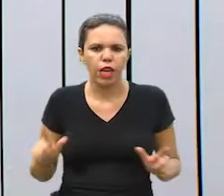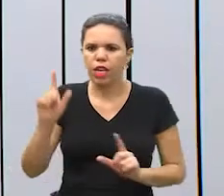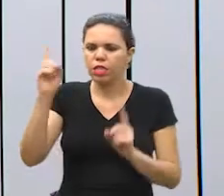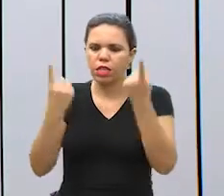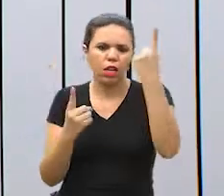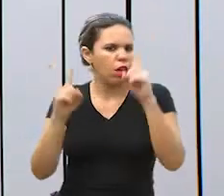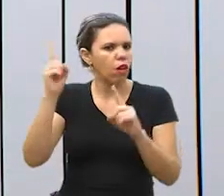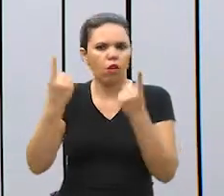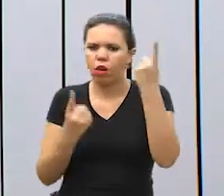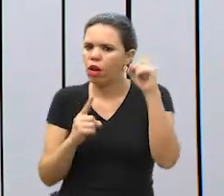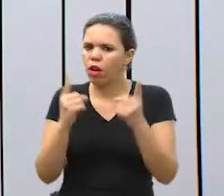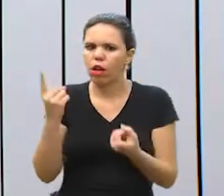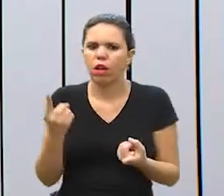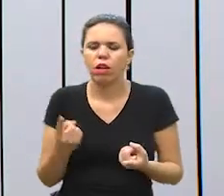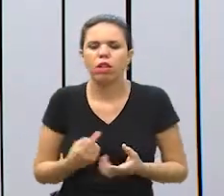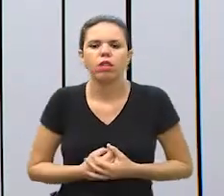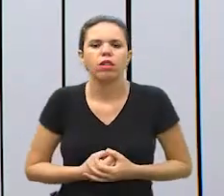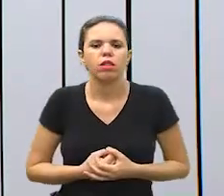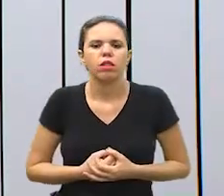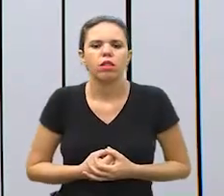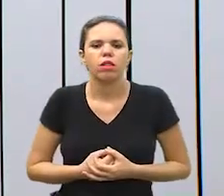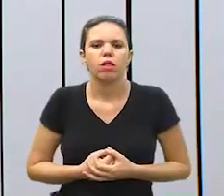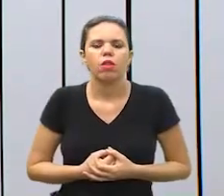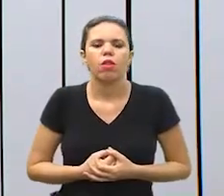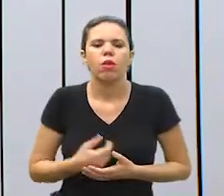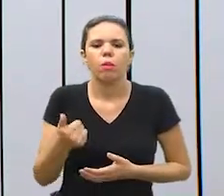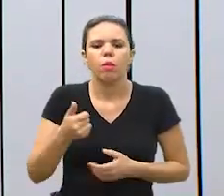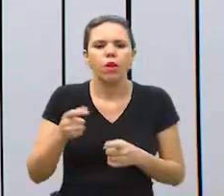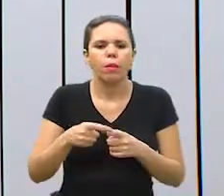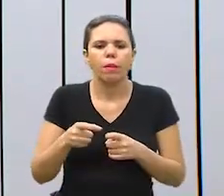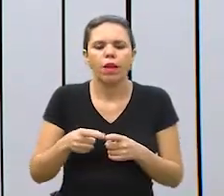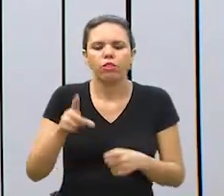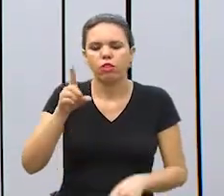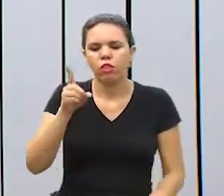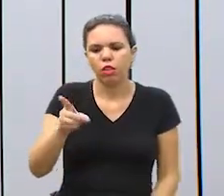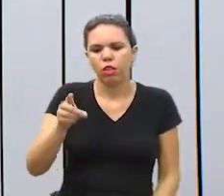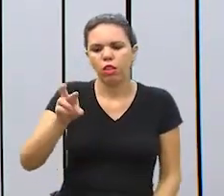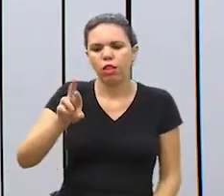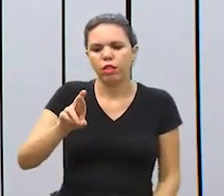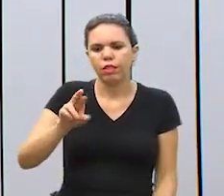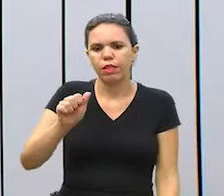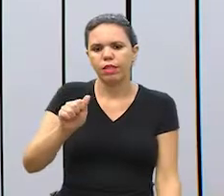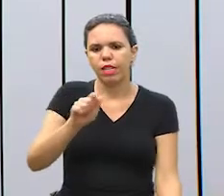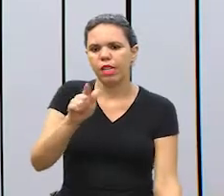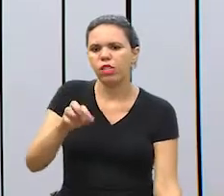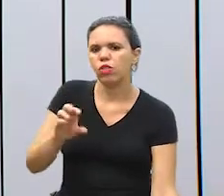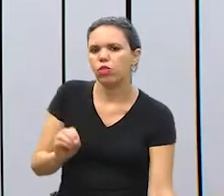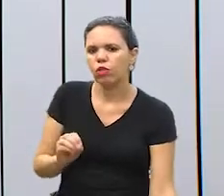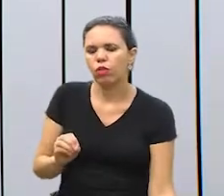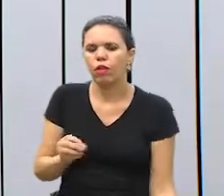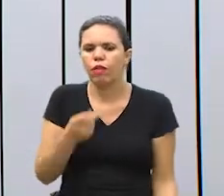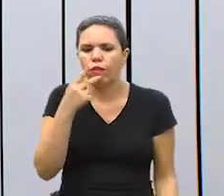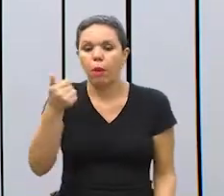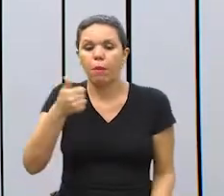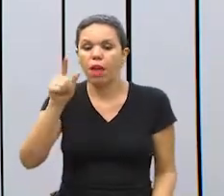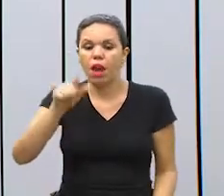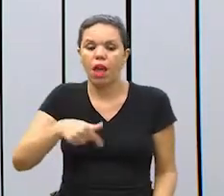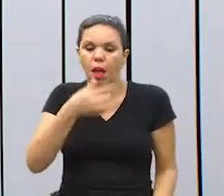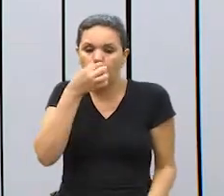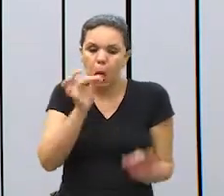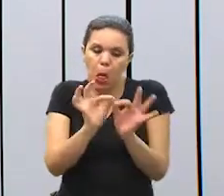carnaval. O Drauzio Varela foi o primeiro a dizer que aquilo era uma gripezinha que não teria problema ter carnaval.